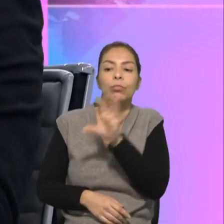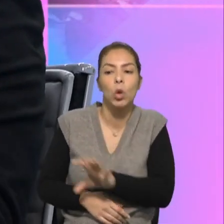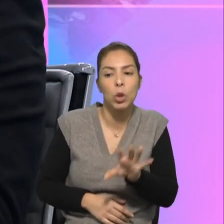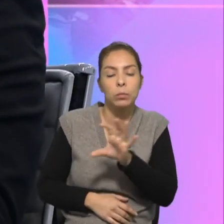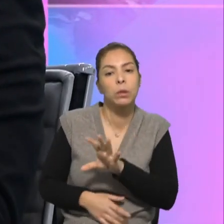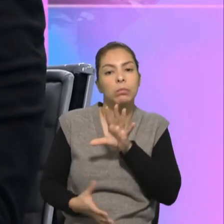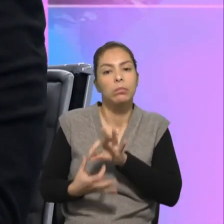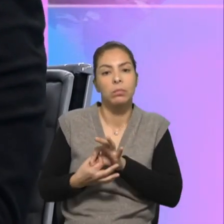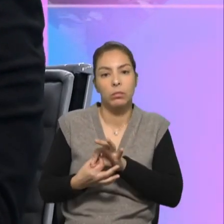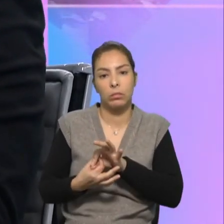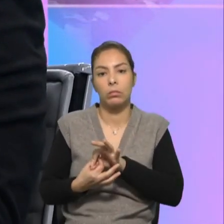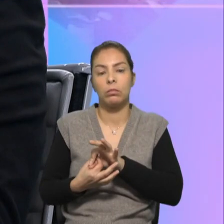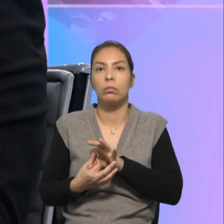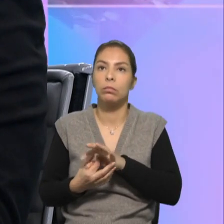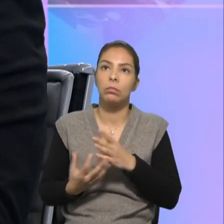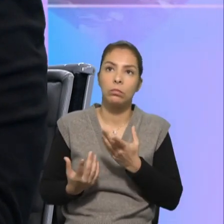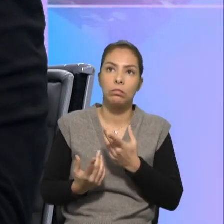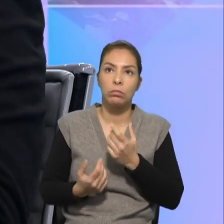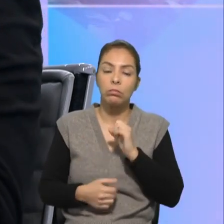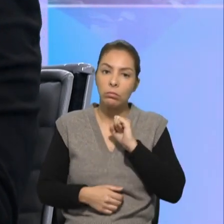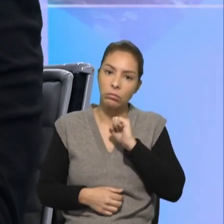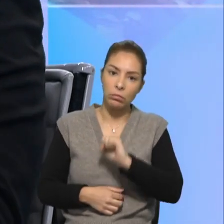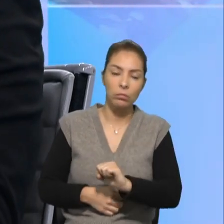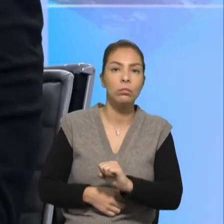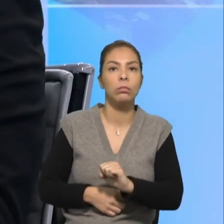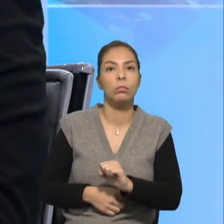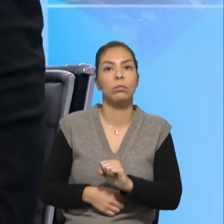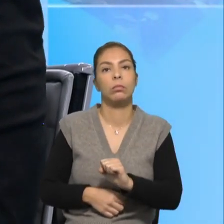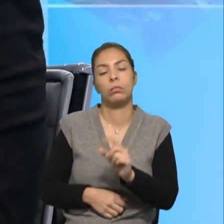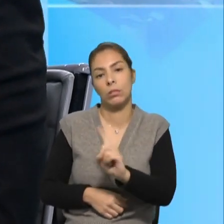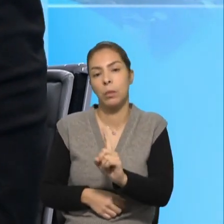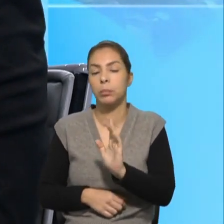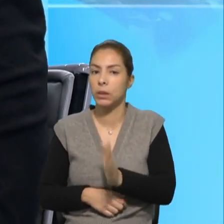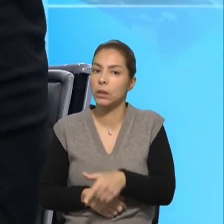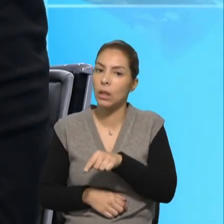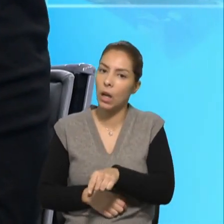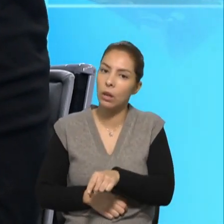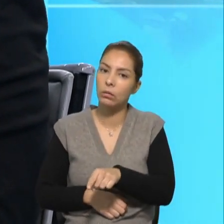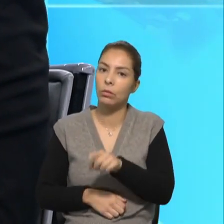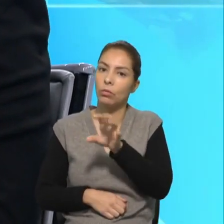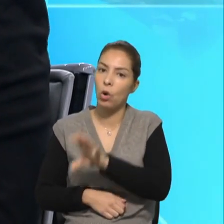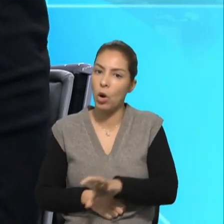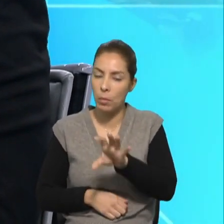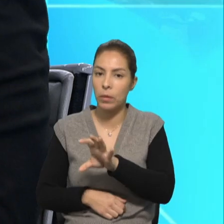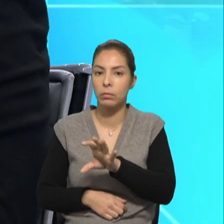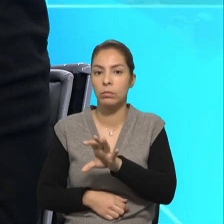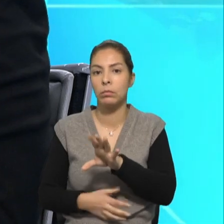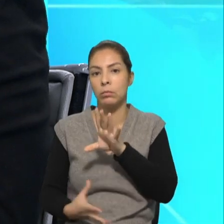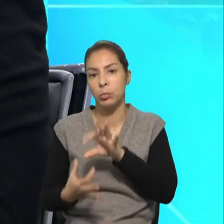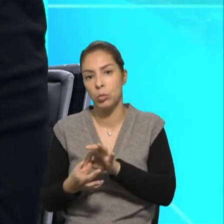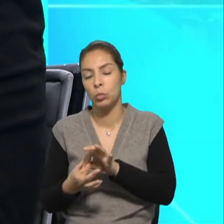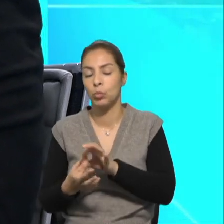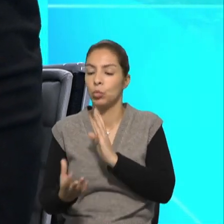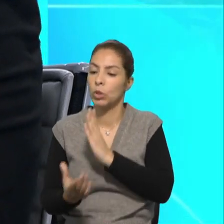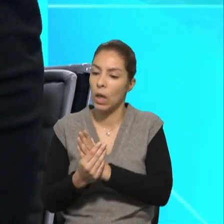desculpem, abafem todo este processo sinodal. Não, é por isso que nós temos que continuar este processo sinodal e, nesse processo sinodal,